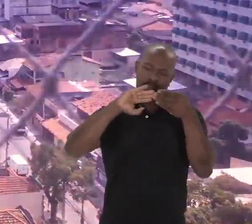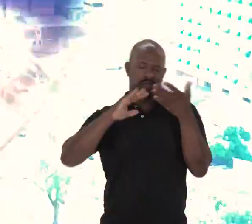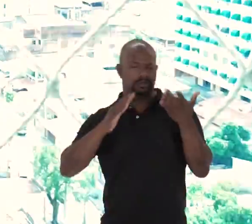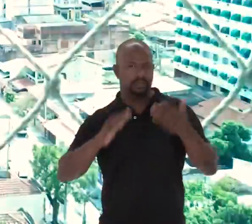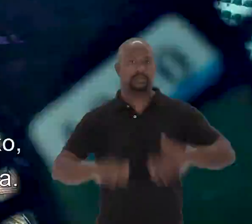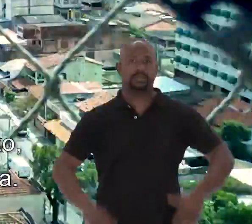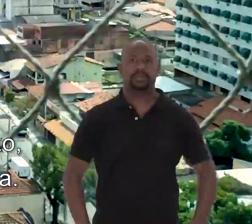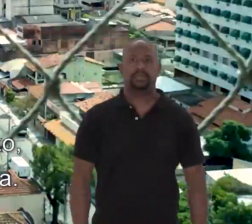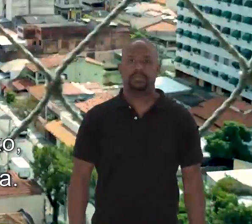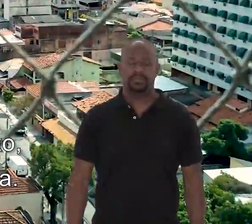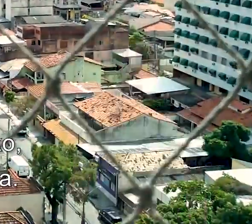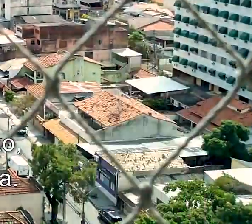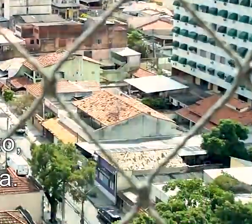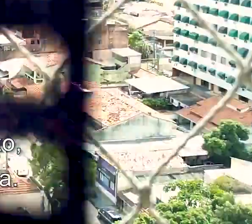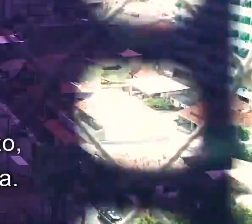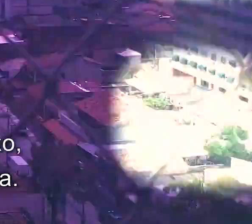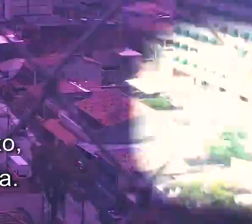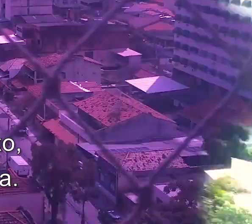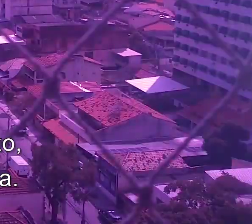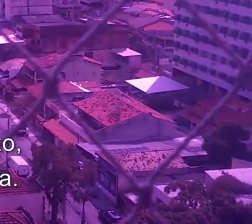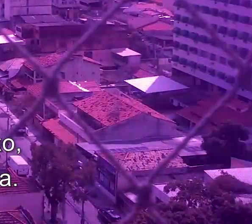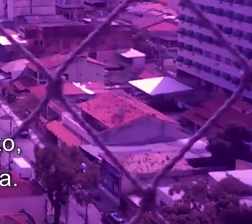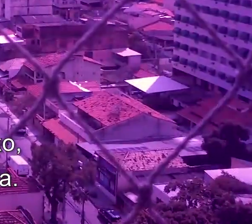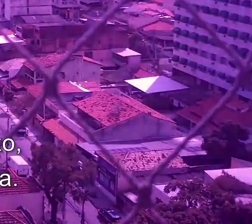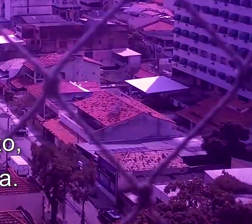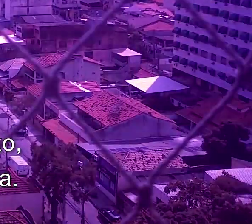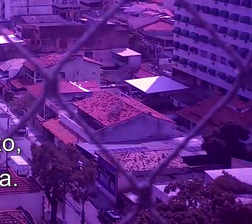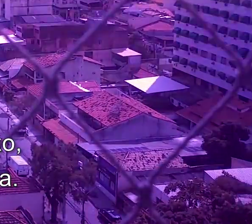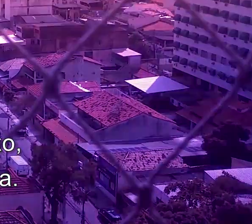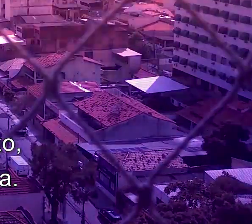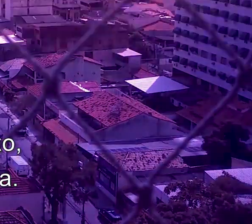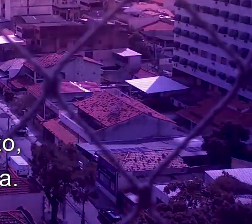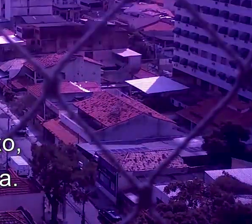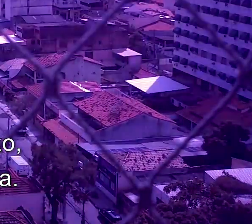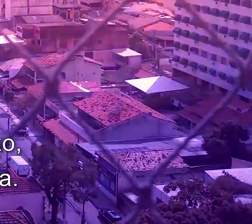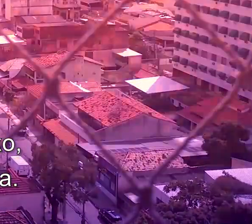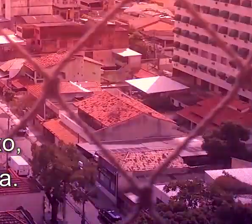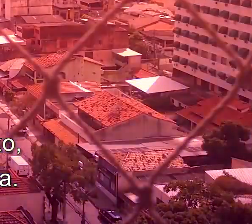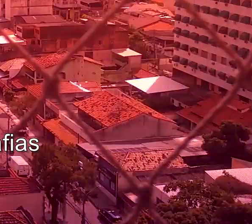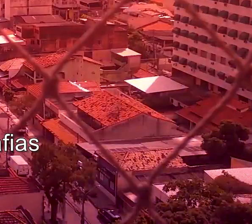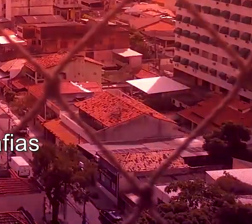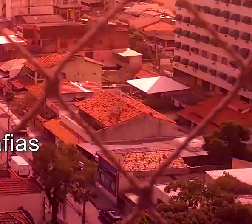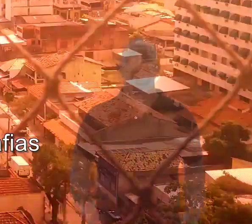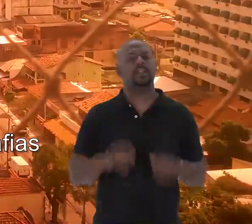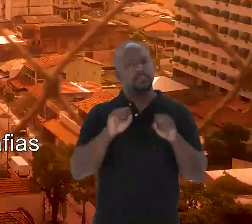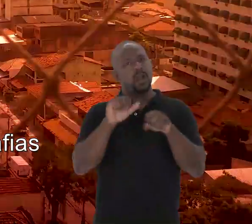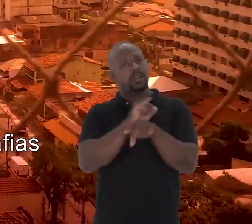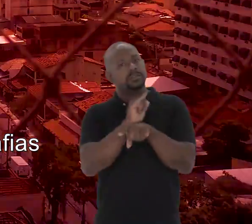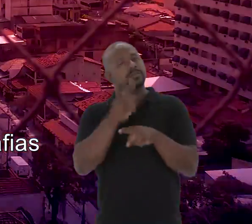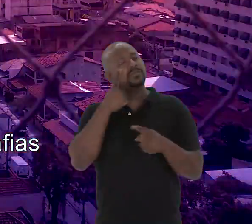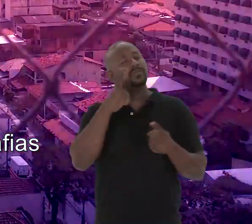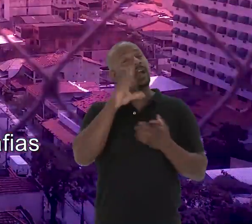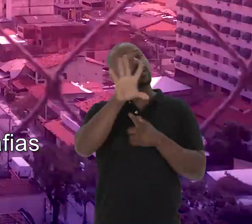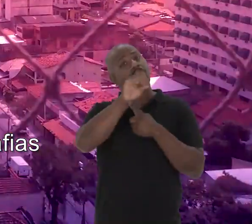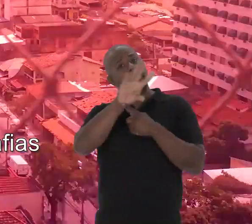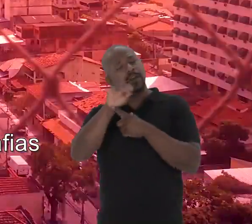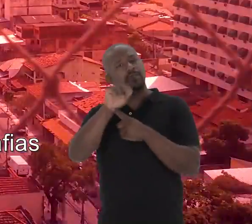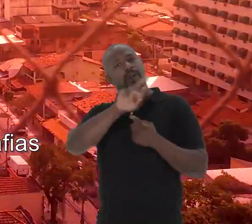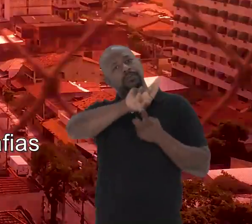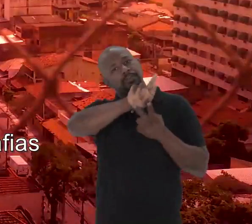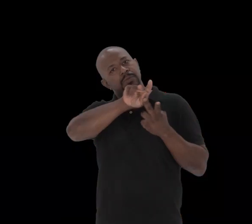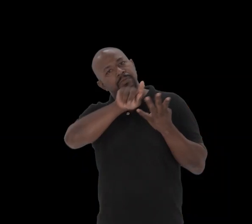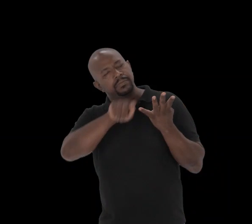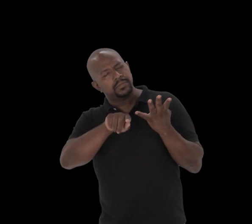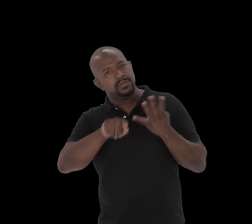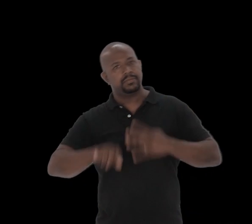contrário. Metade mais escura embaixo, metade mais clara em cima. Você pode conferir nas fotografias o resultado. Quatro